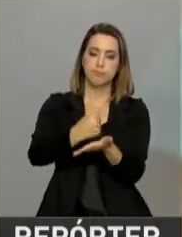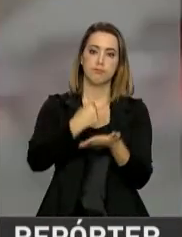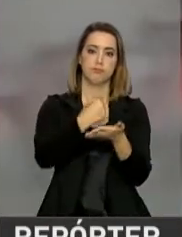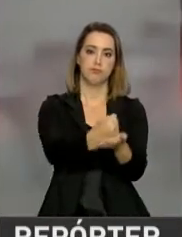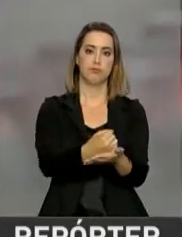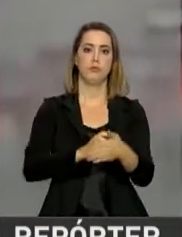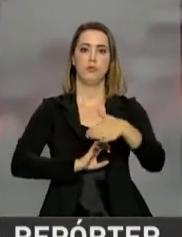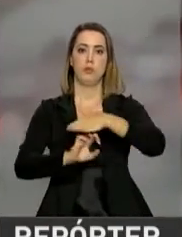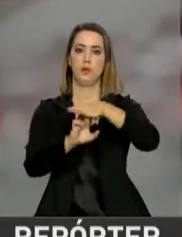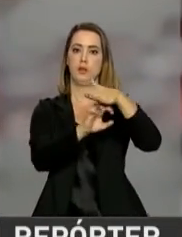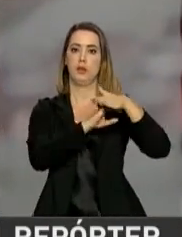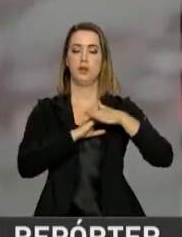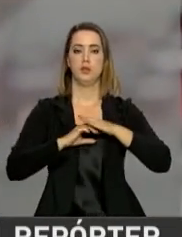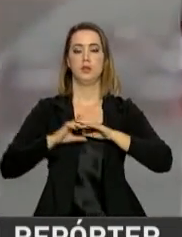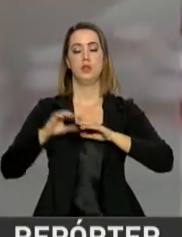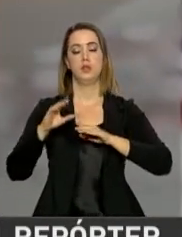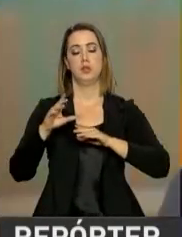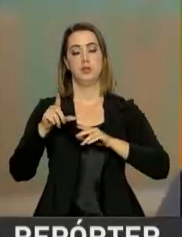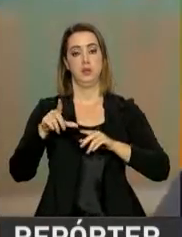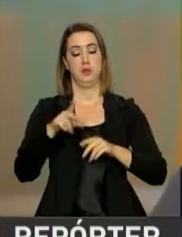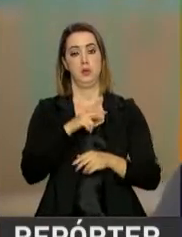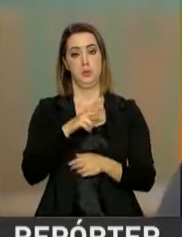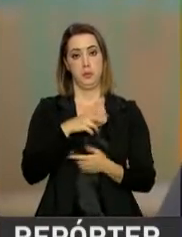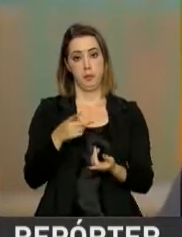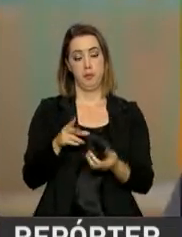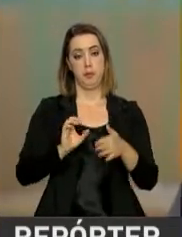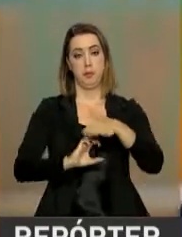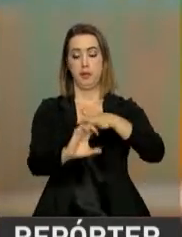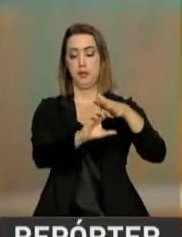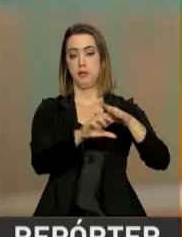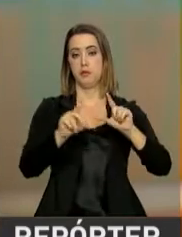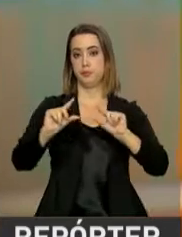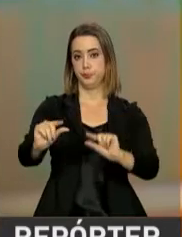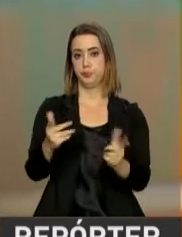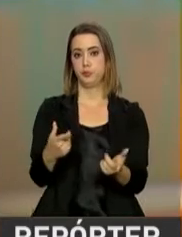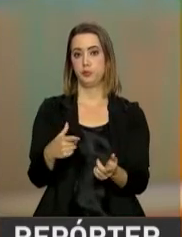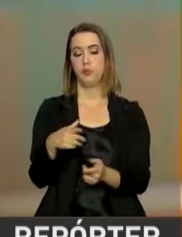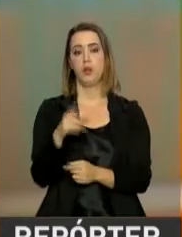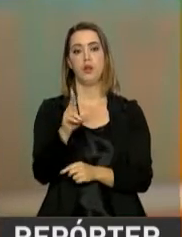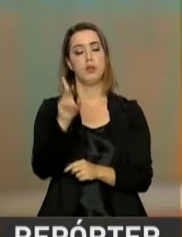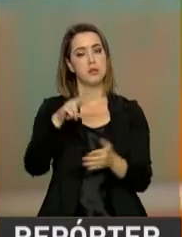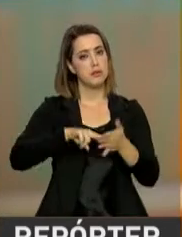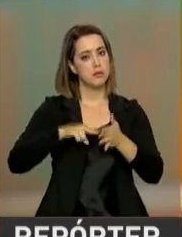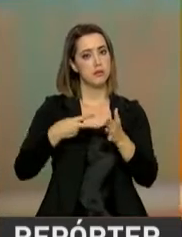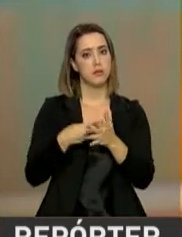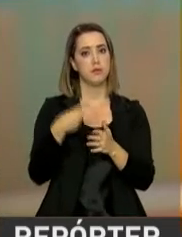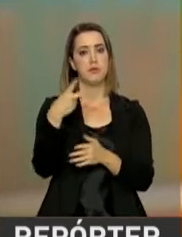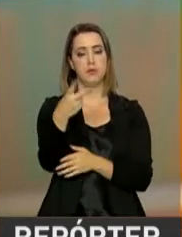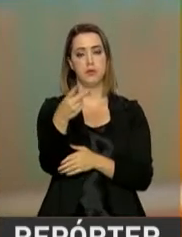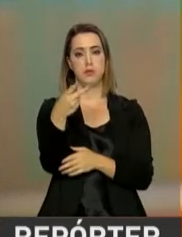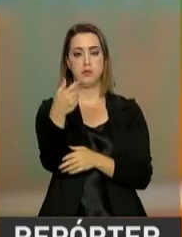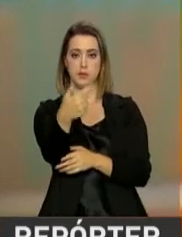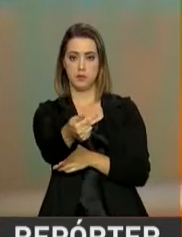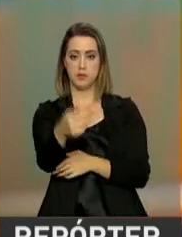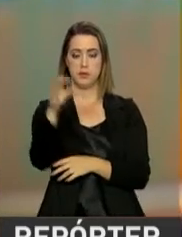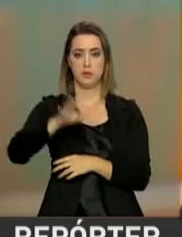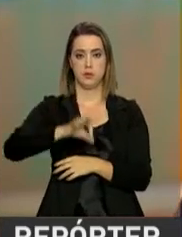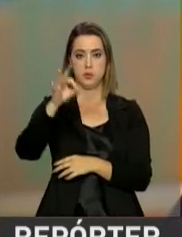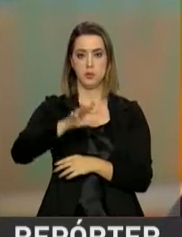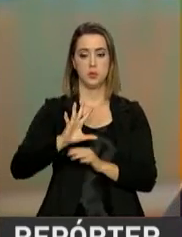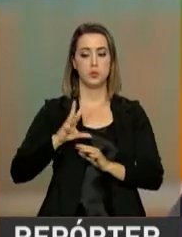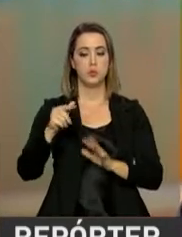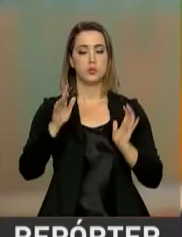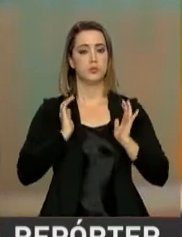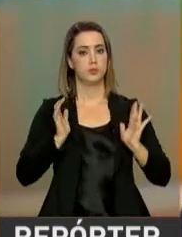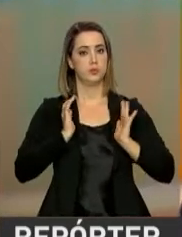do micro, pequeno e médio empresário. Esse setor representa 27% da riqueza nacional. Portanto, nós